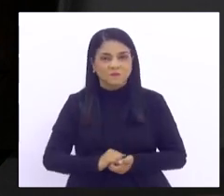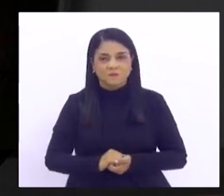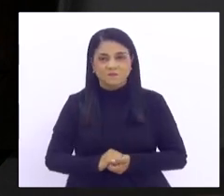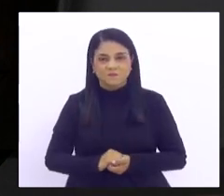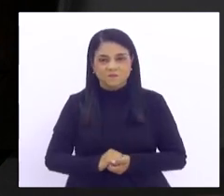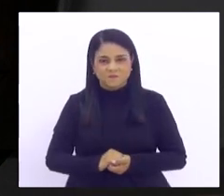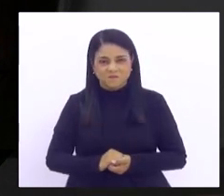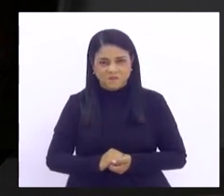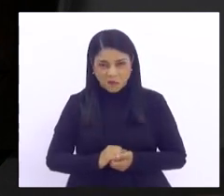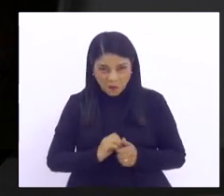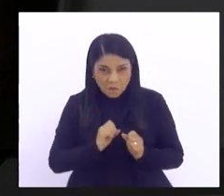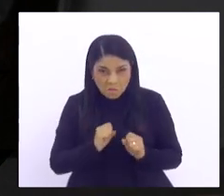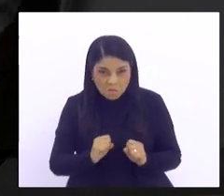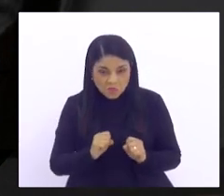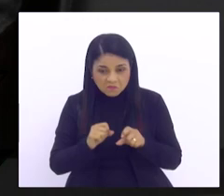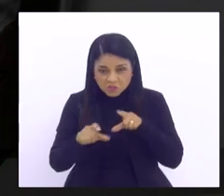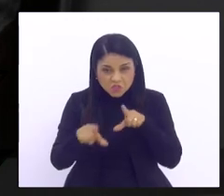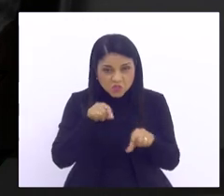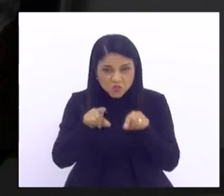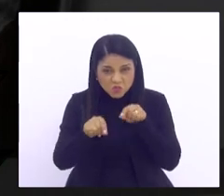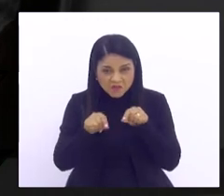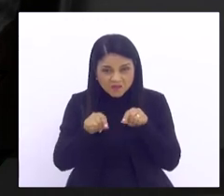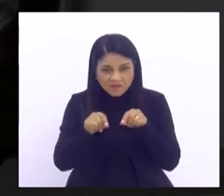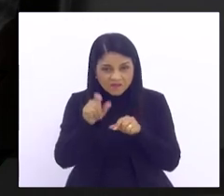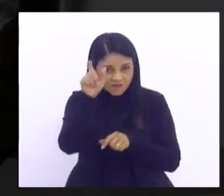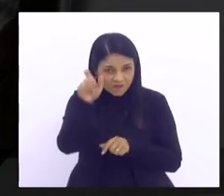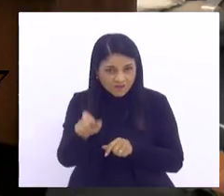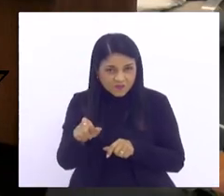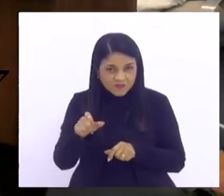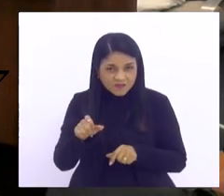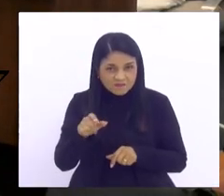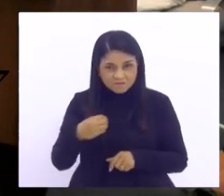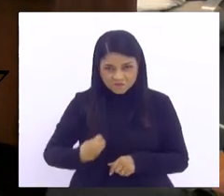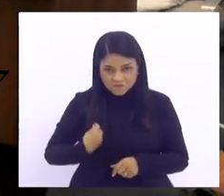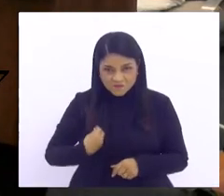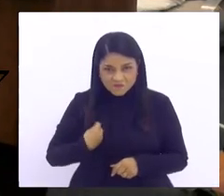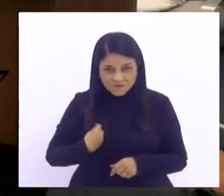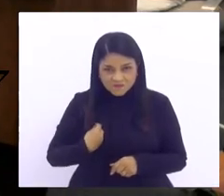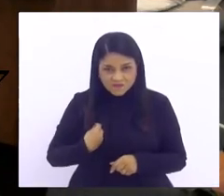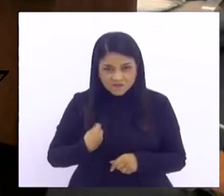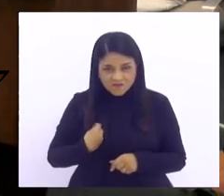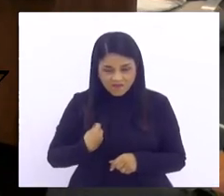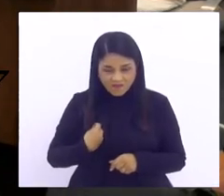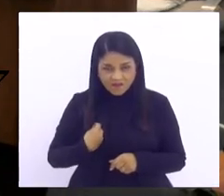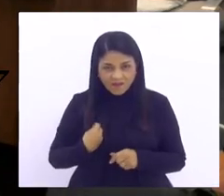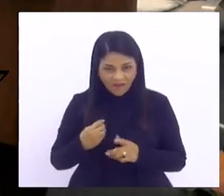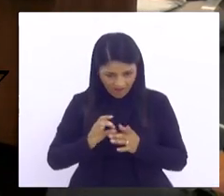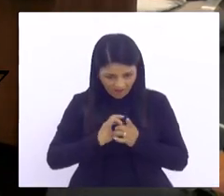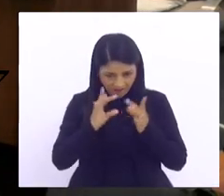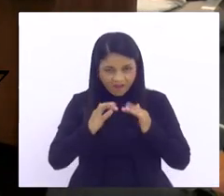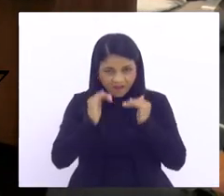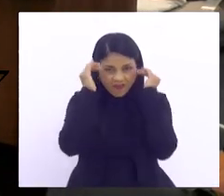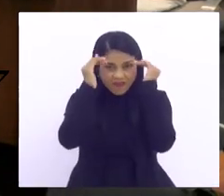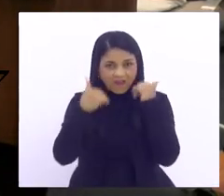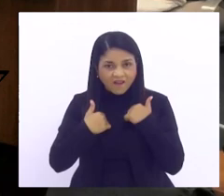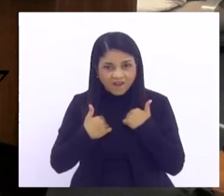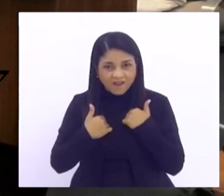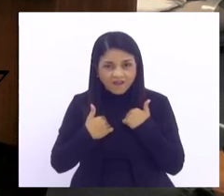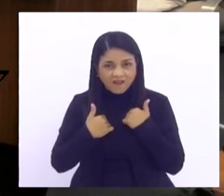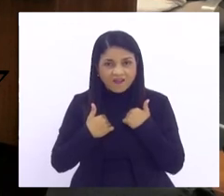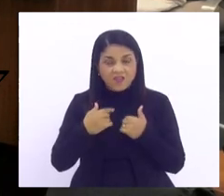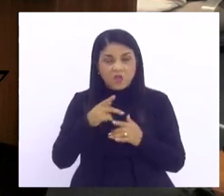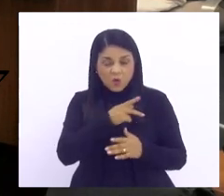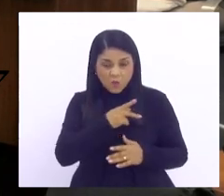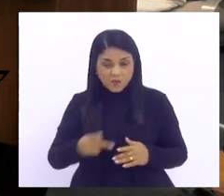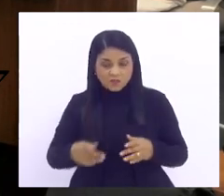Nós podemos escolher pela vida do outro? Temos esta autoridade? Não, não temos esta autoridade. Eu sou presidente